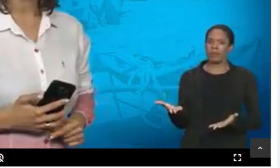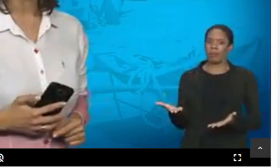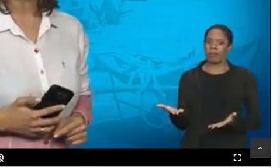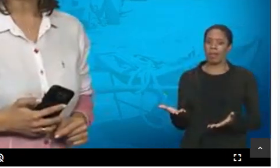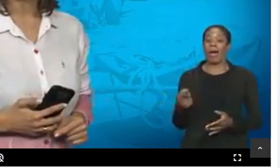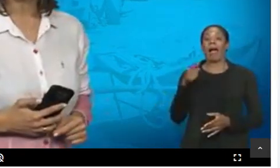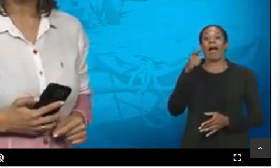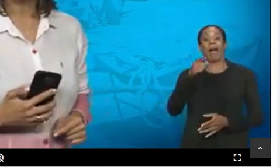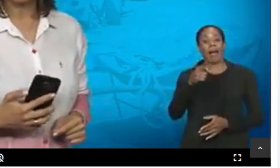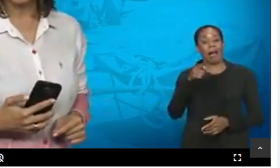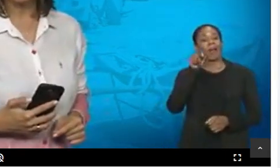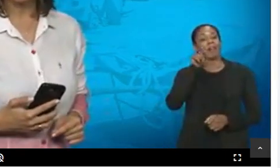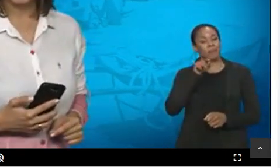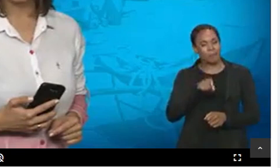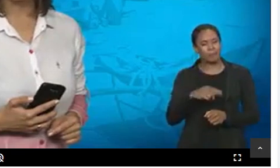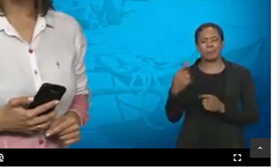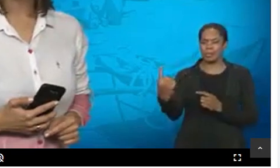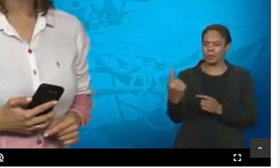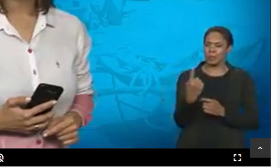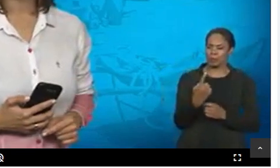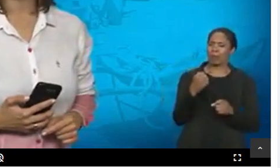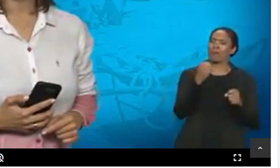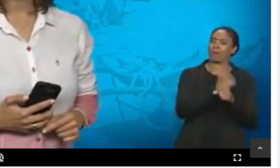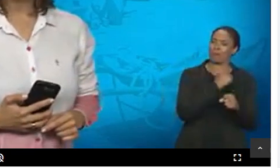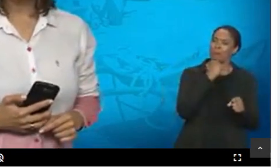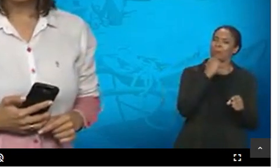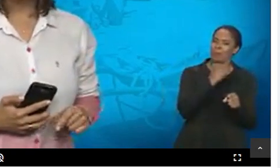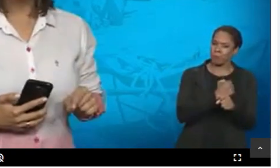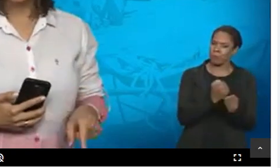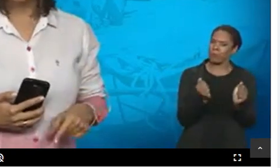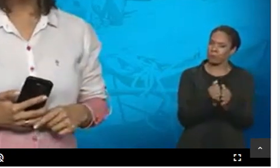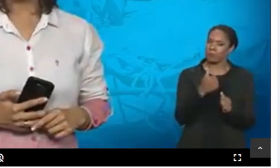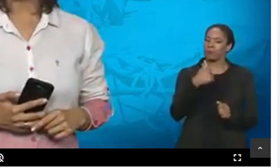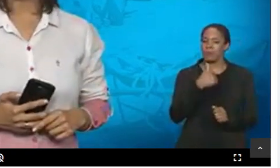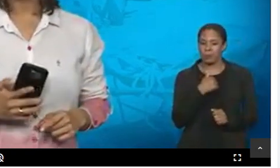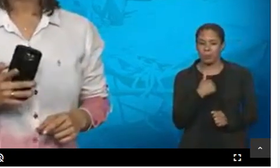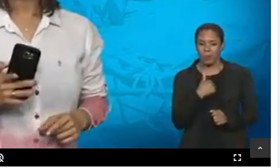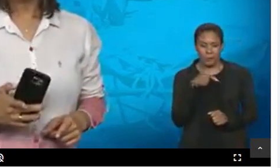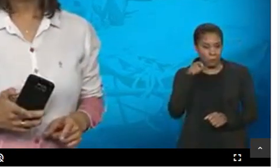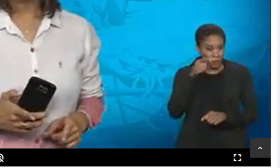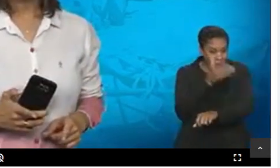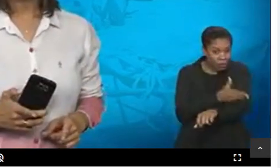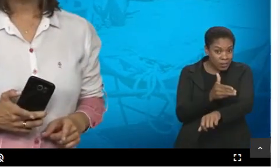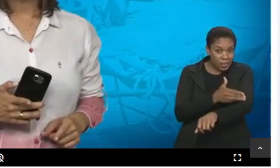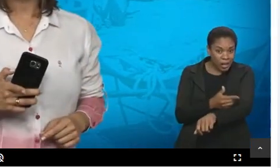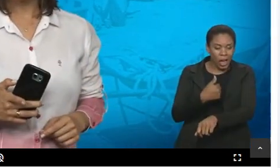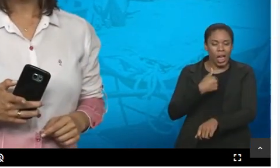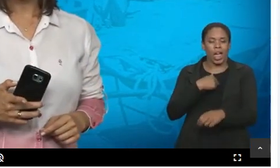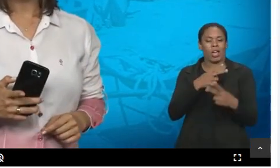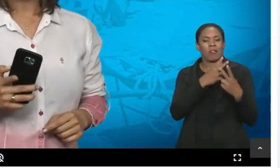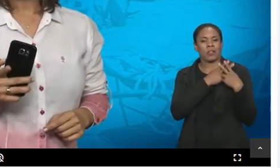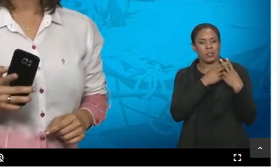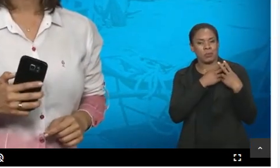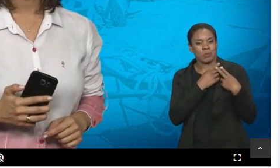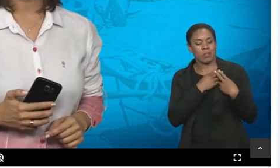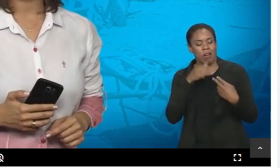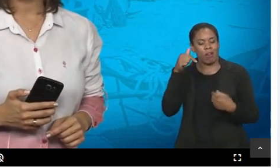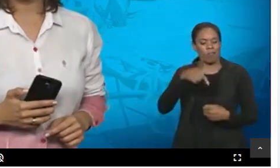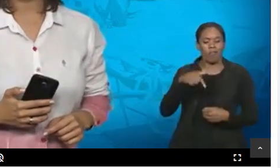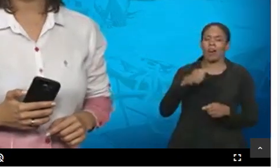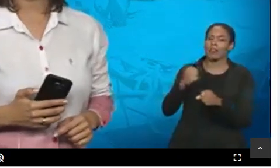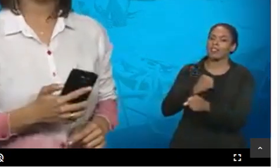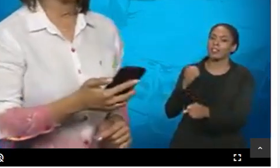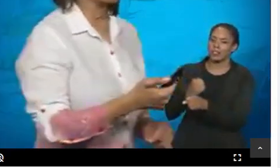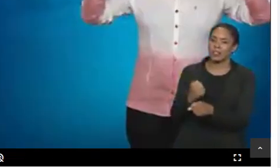Ah, a pessoa que a construtora mandou pra estagiar. Muito prazer, eu sou a Daniela, gestora da obra. Pega o seu capacete e vem comigo que eu vou te